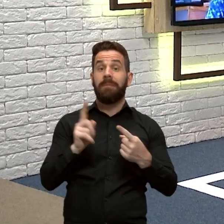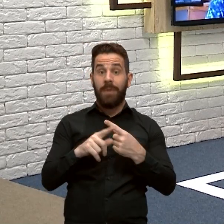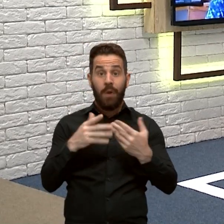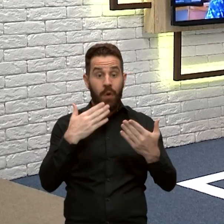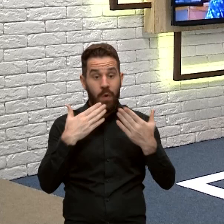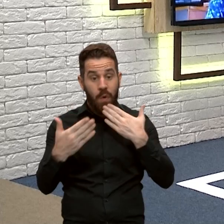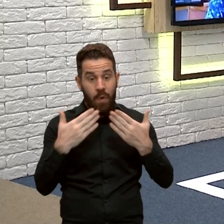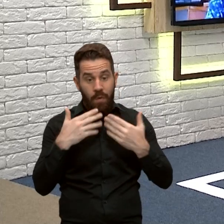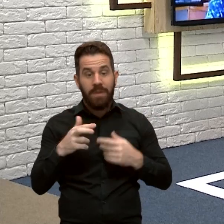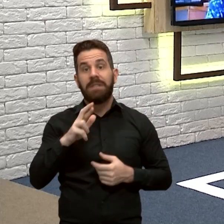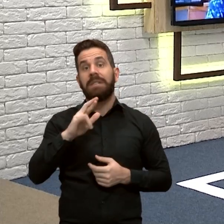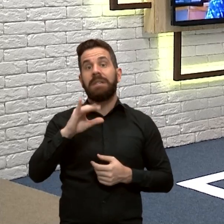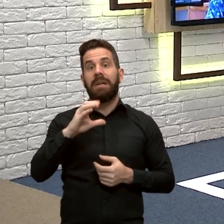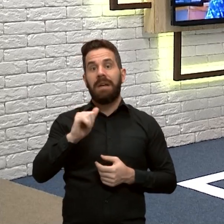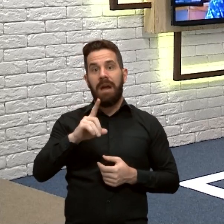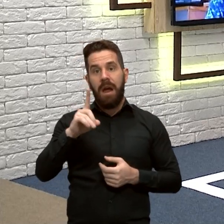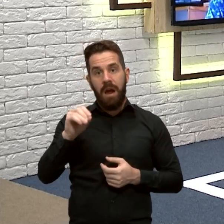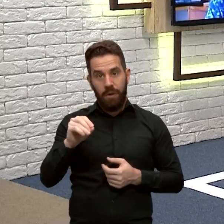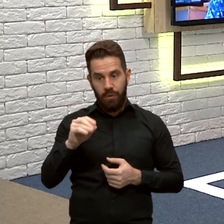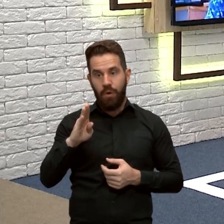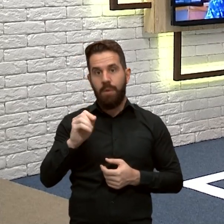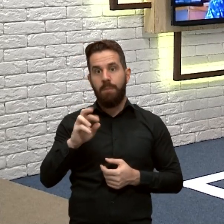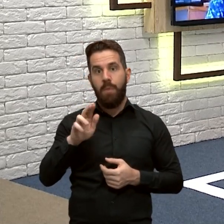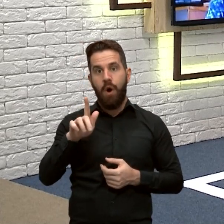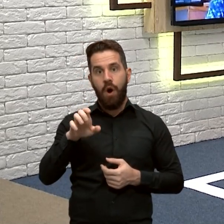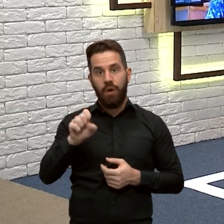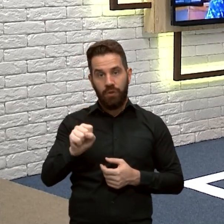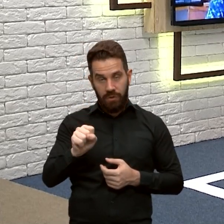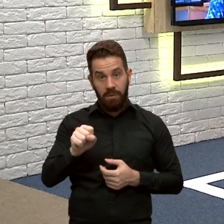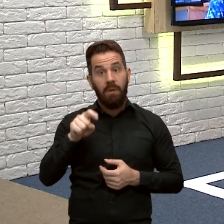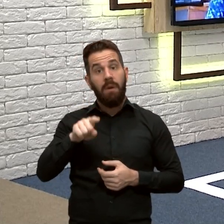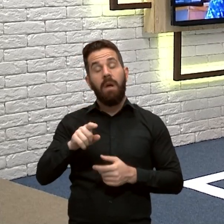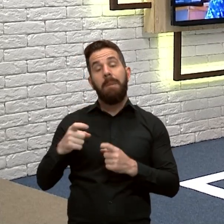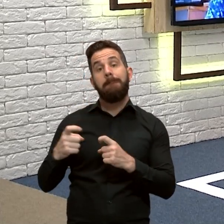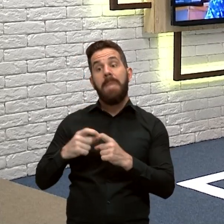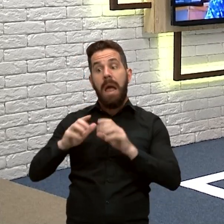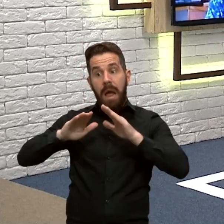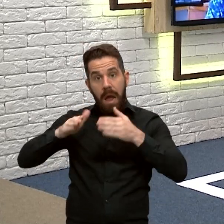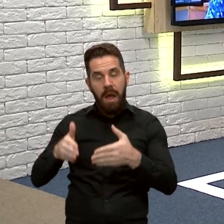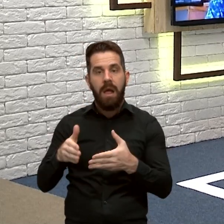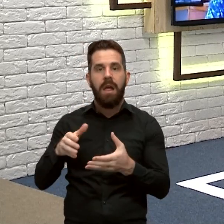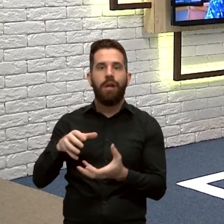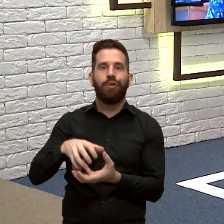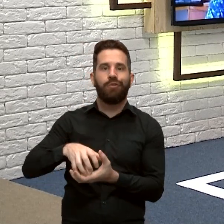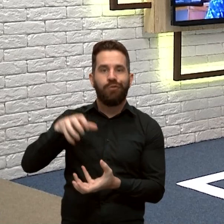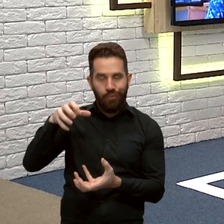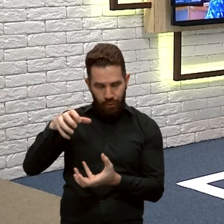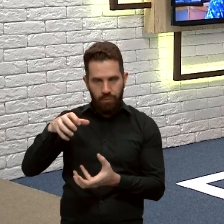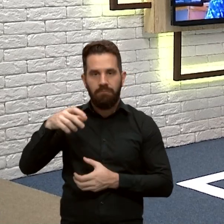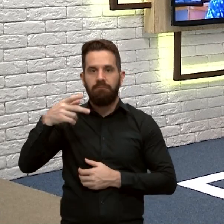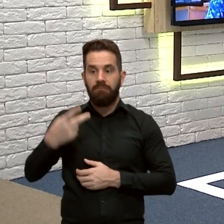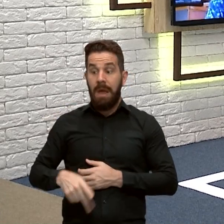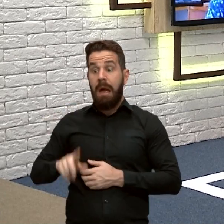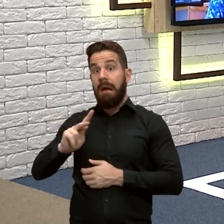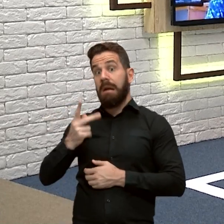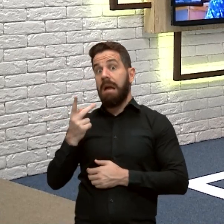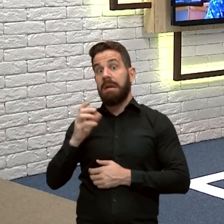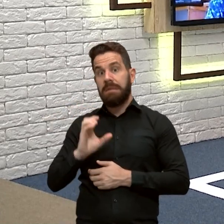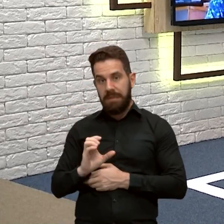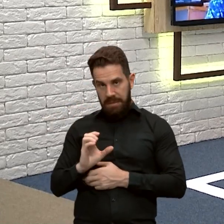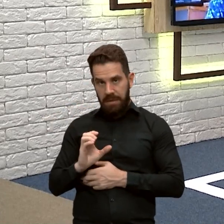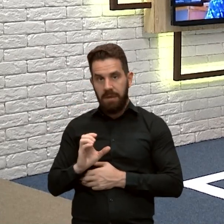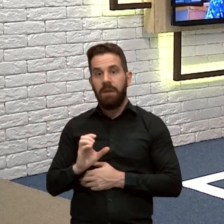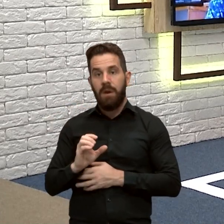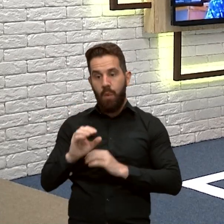também com o Ricardo Borges, que é geriatra do Hospital das Clínicas, o FG-BSER. Ele se identifica como um homem